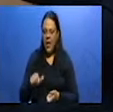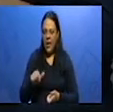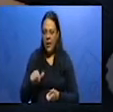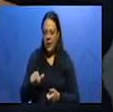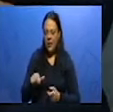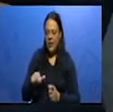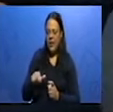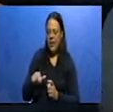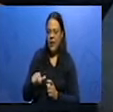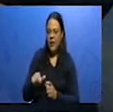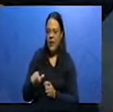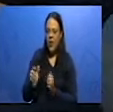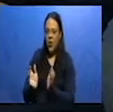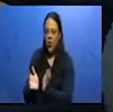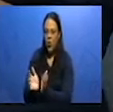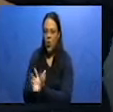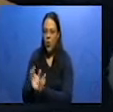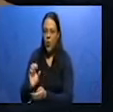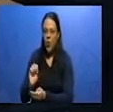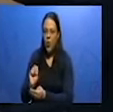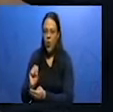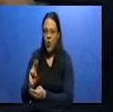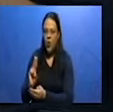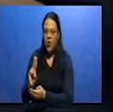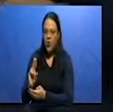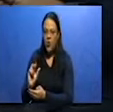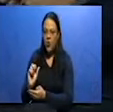dos árabes na língua falada,